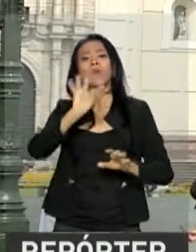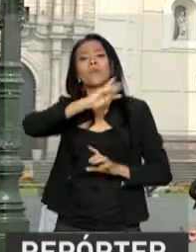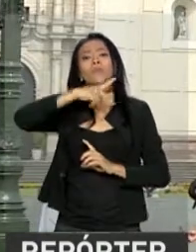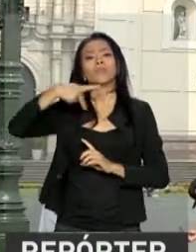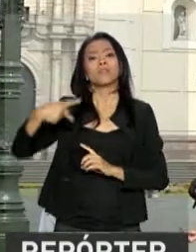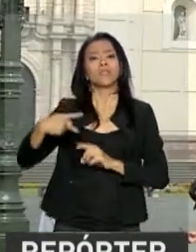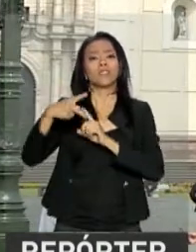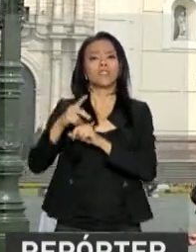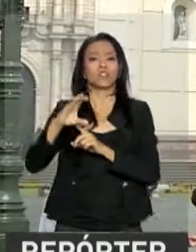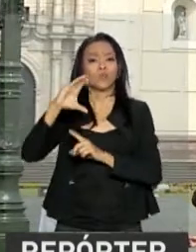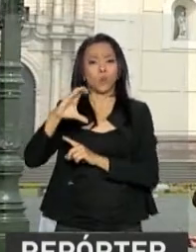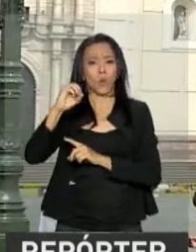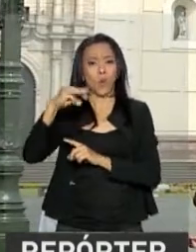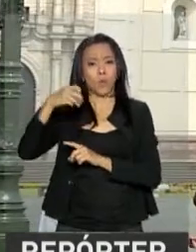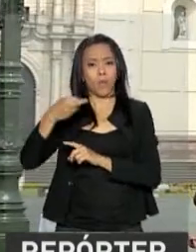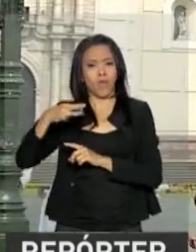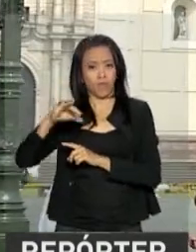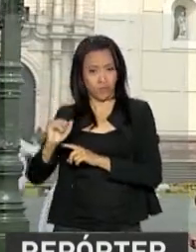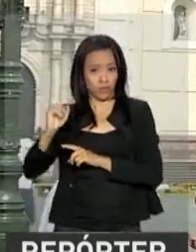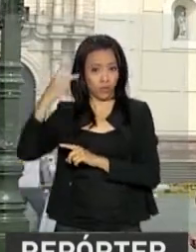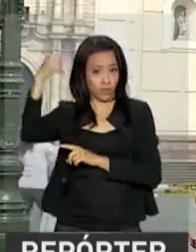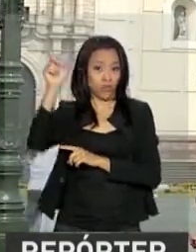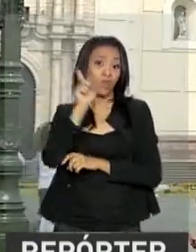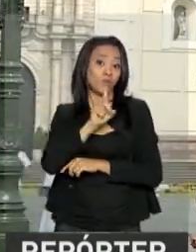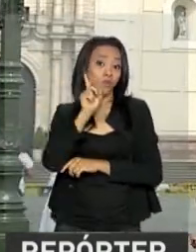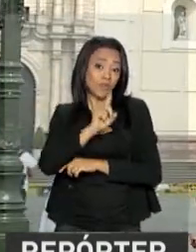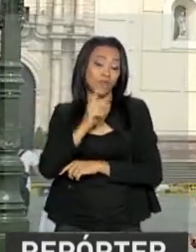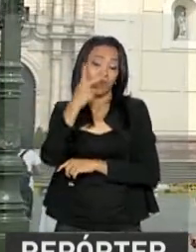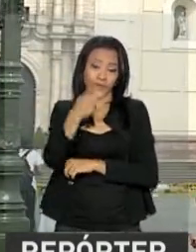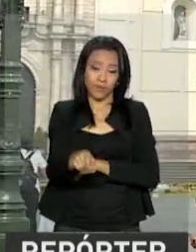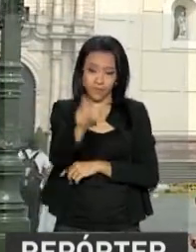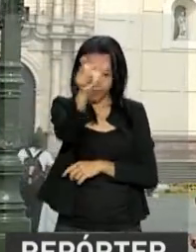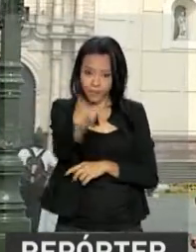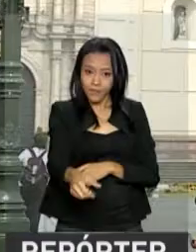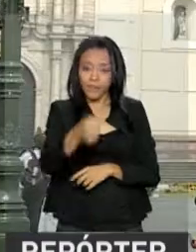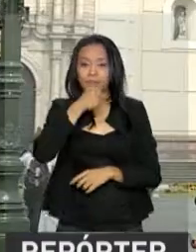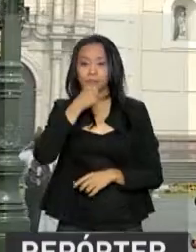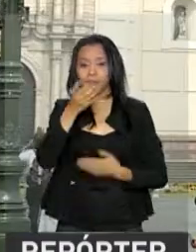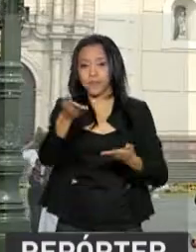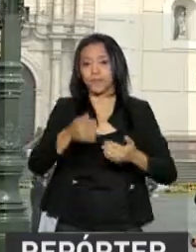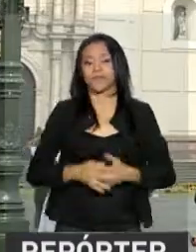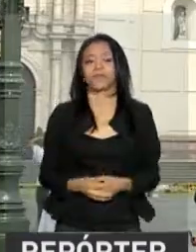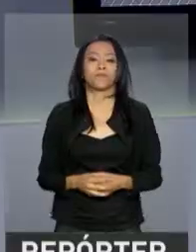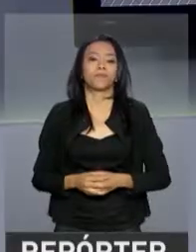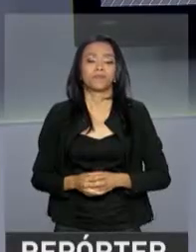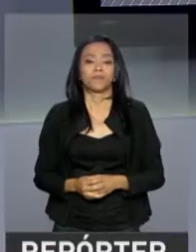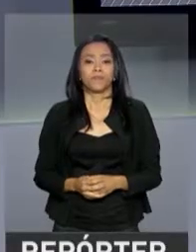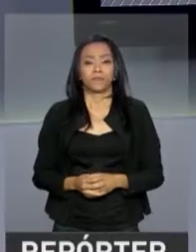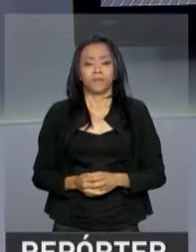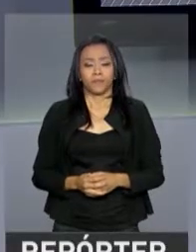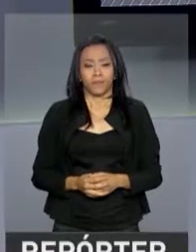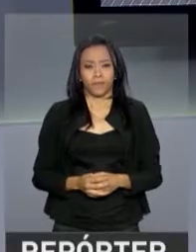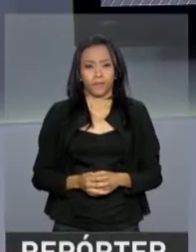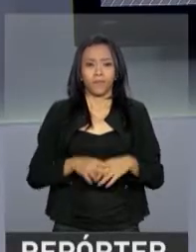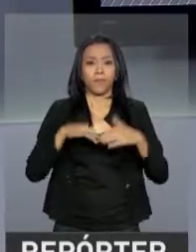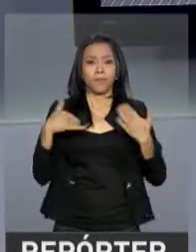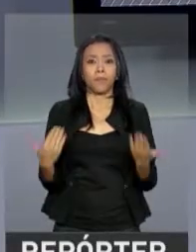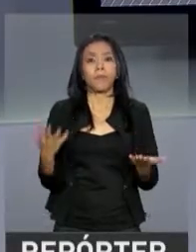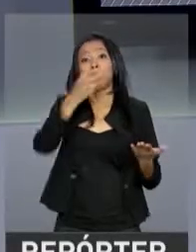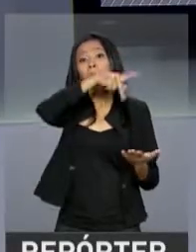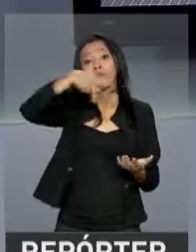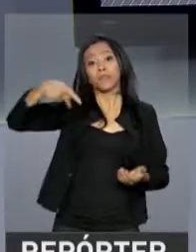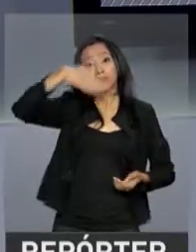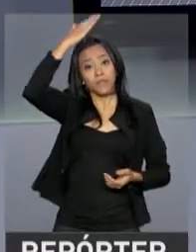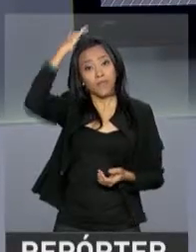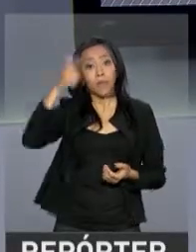unidos thomas dono ruy de lima no peru paulo la sálvia e o presidente michel temer